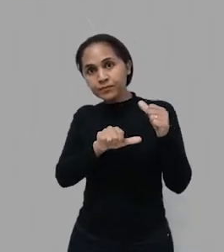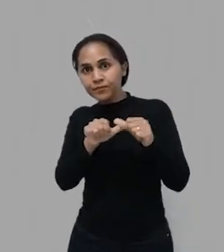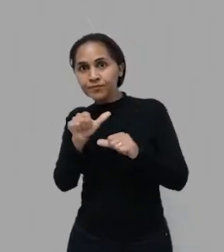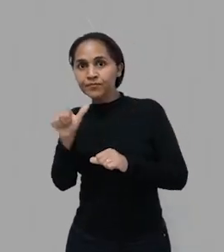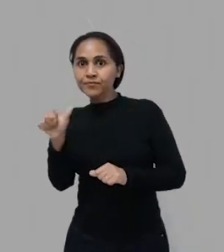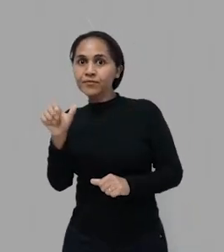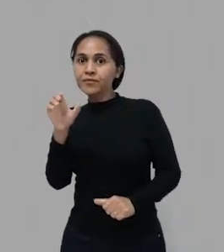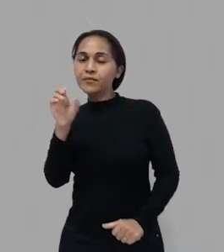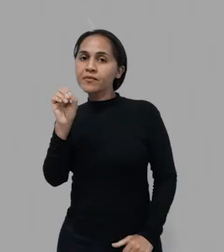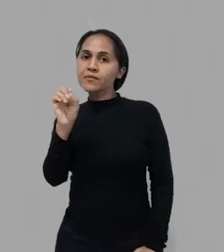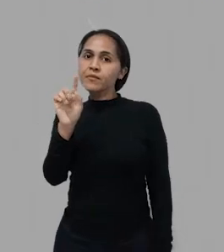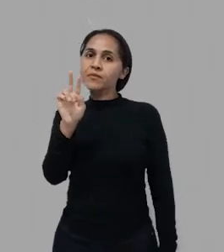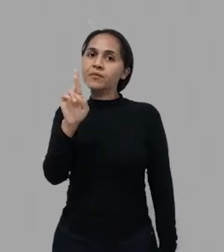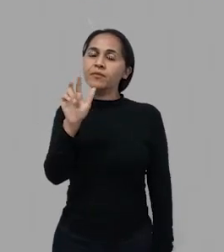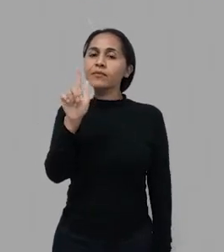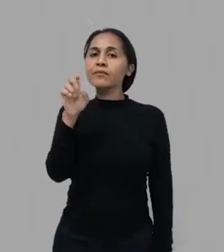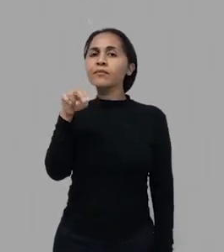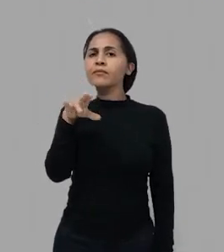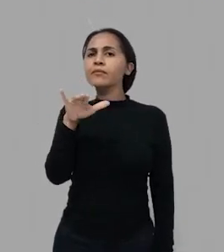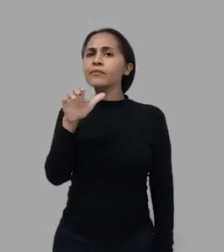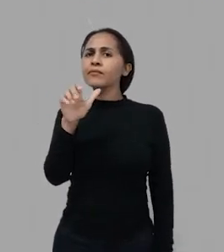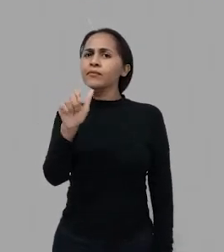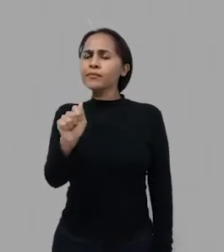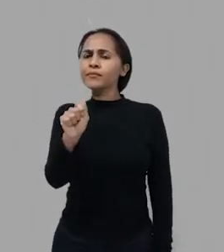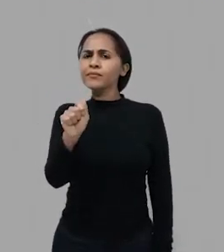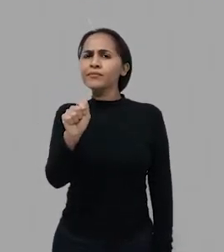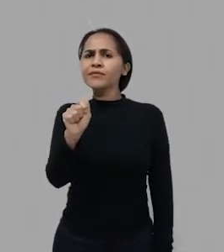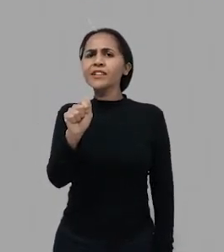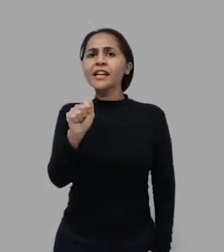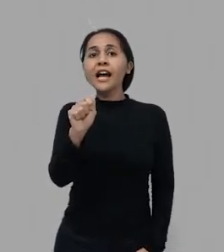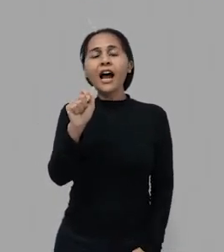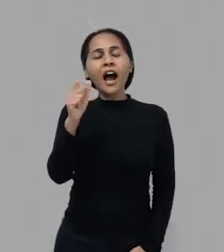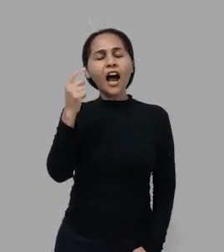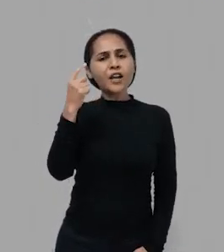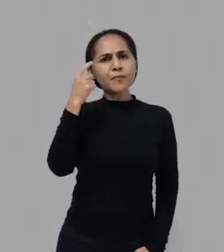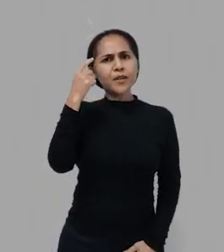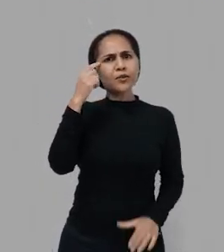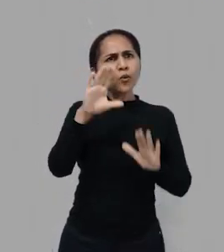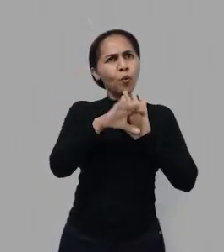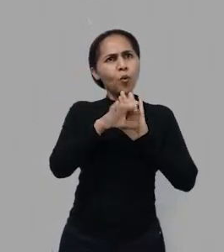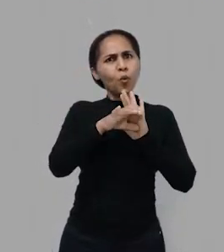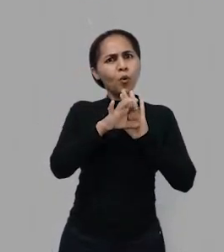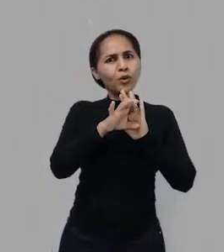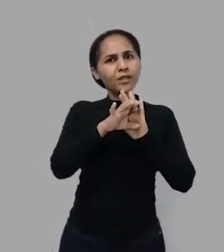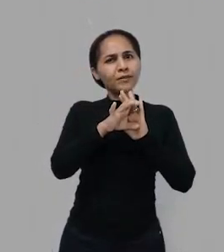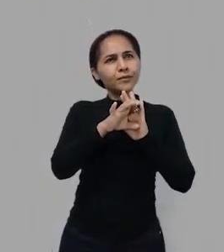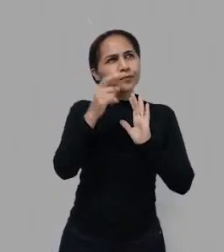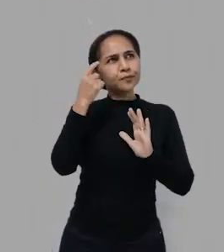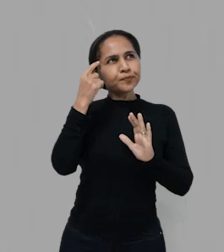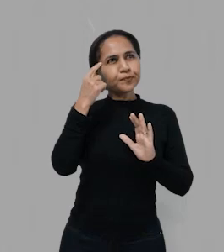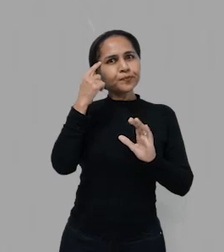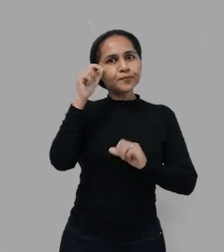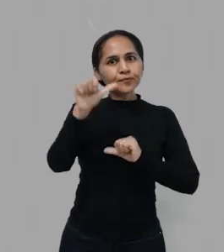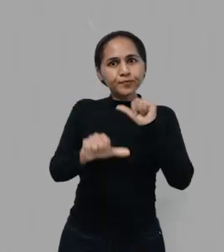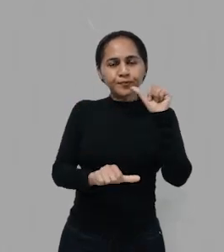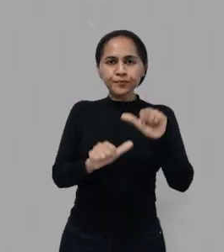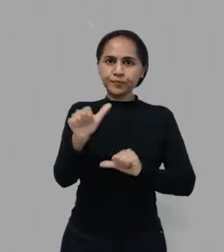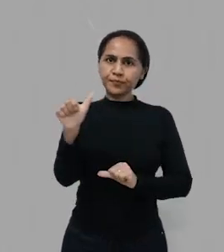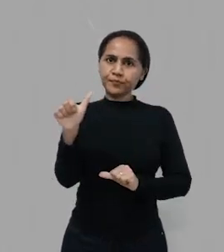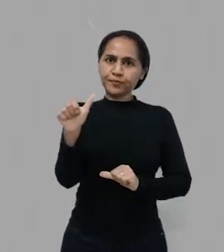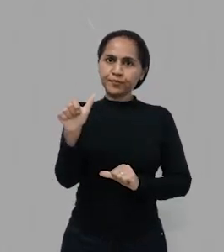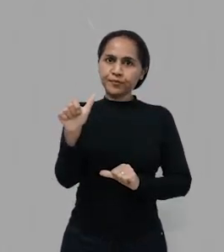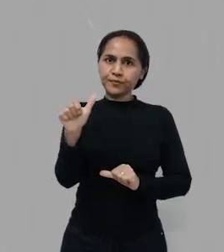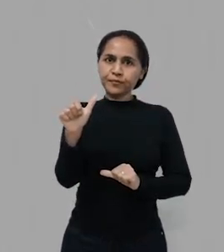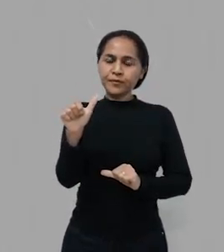substância orgânica, então o conceito de química orgânica teve que mudar. Então hoje, o